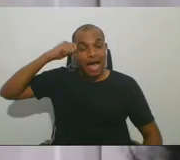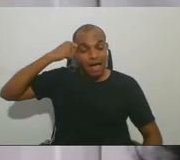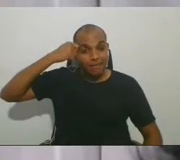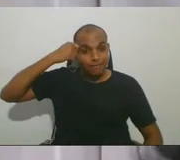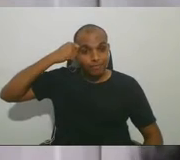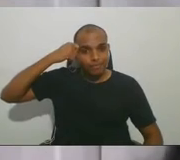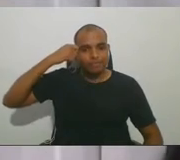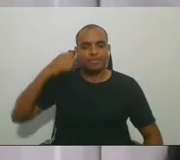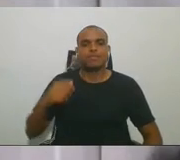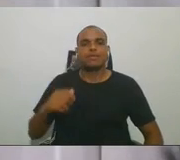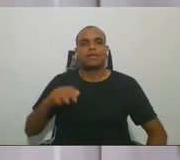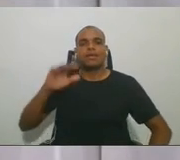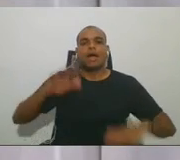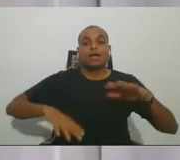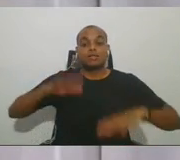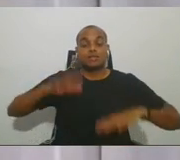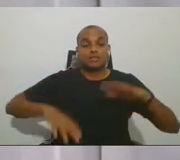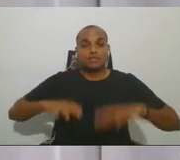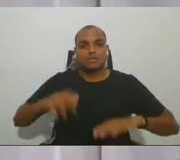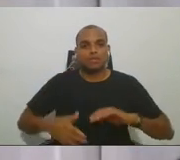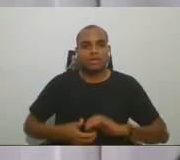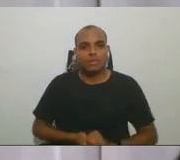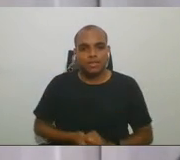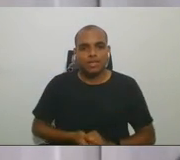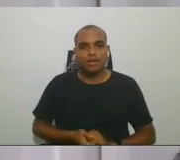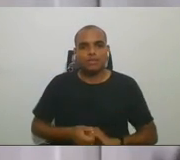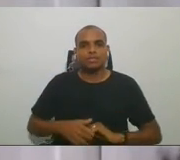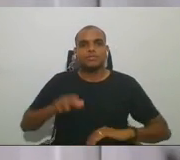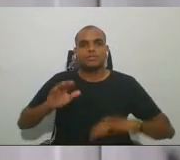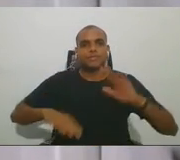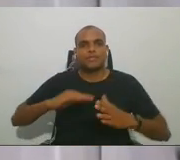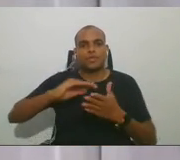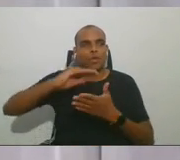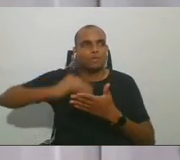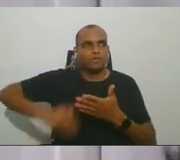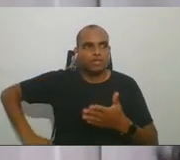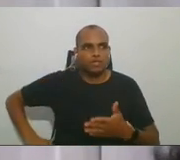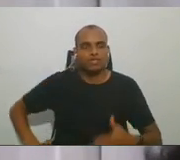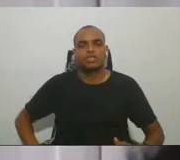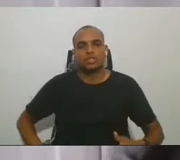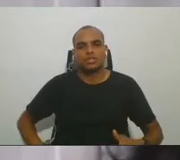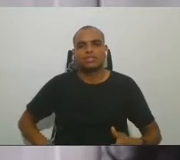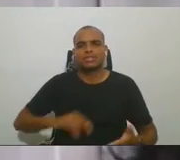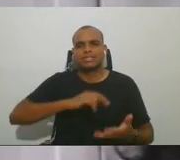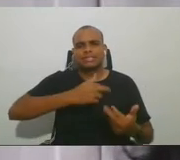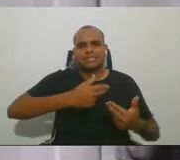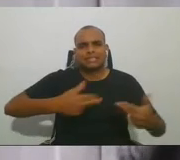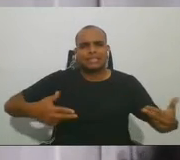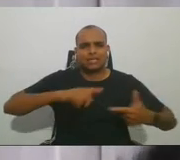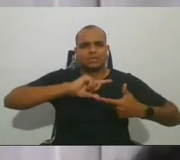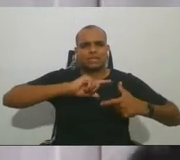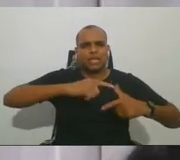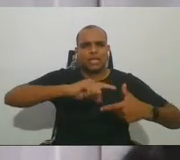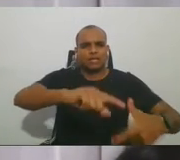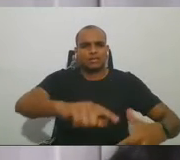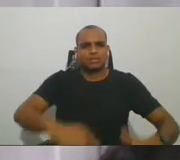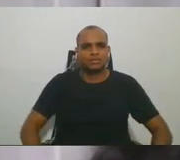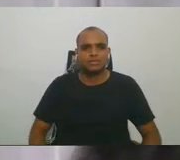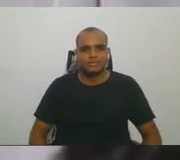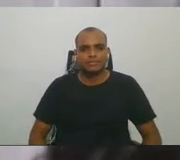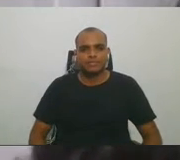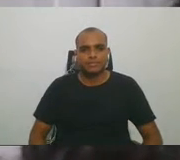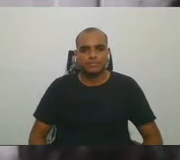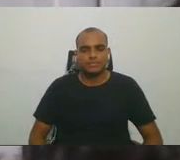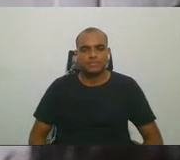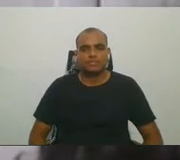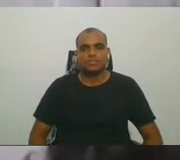que muitas vezes foram omitidas por certos traçados clássicos. E